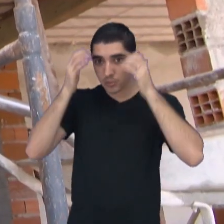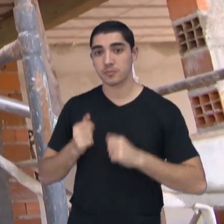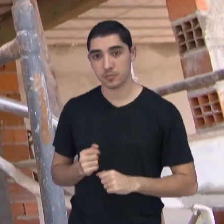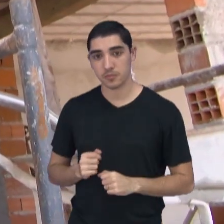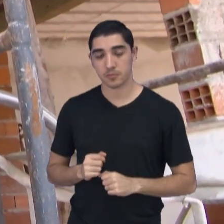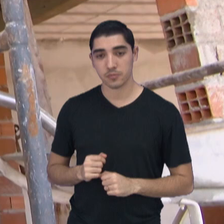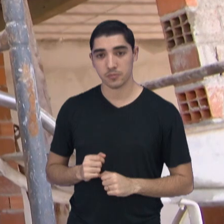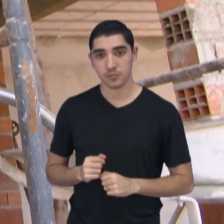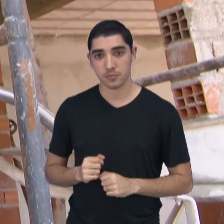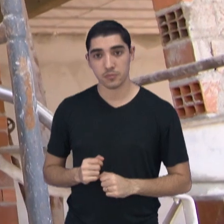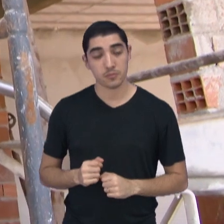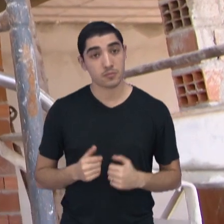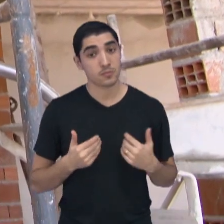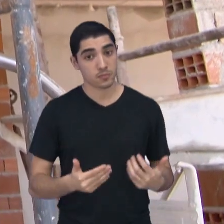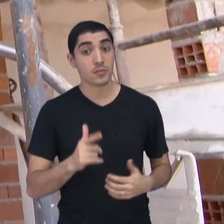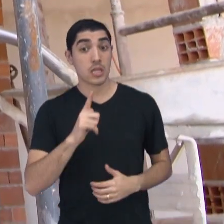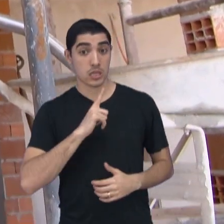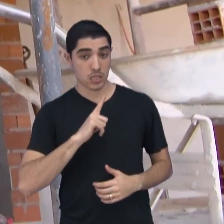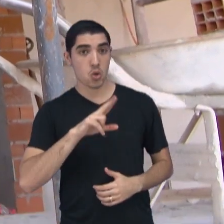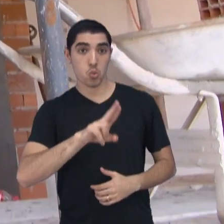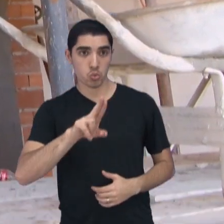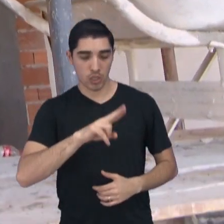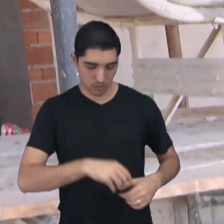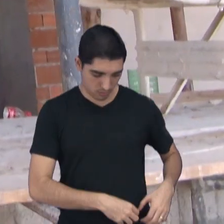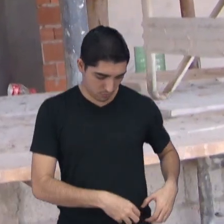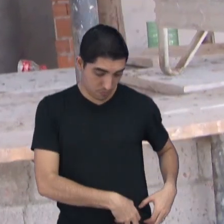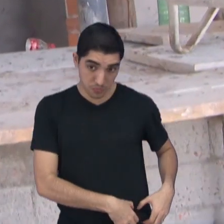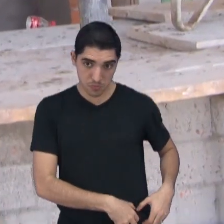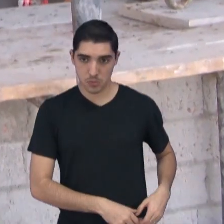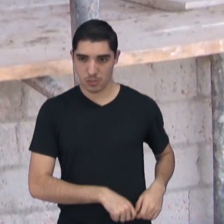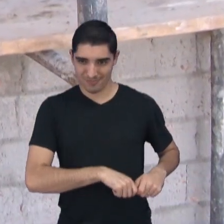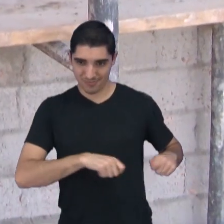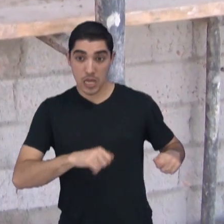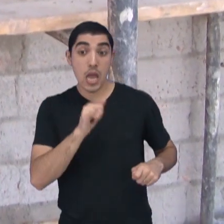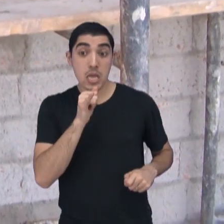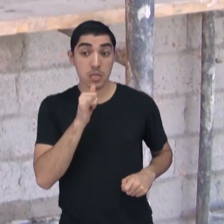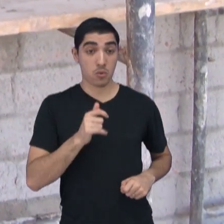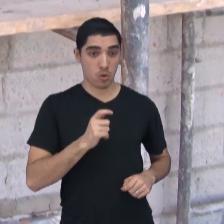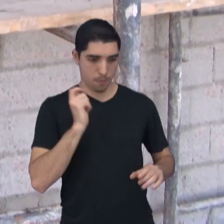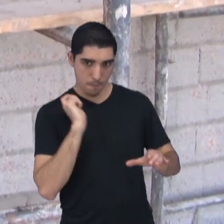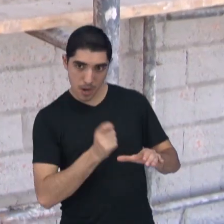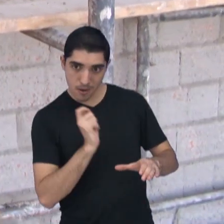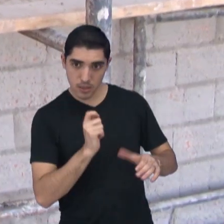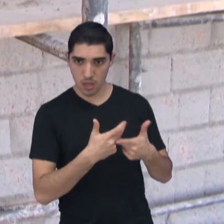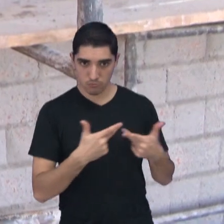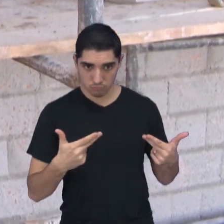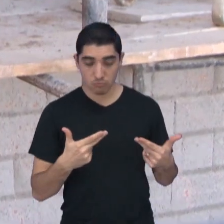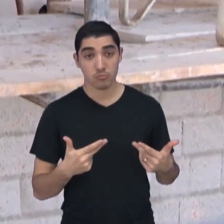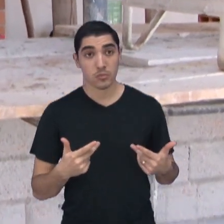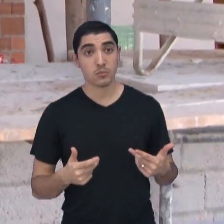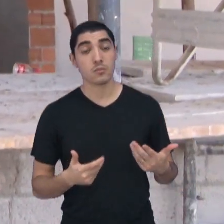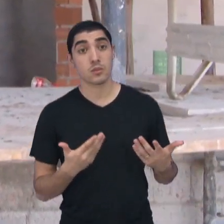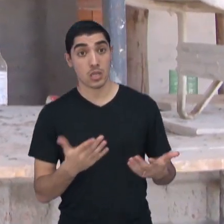Sim. Tem as trenas dele, tá presa. Uhum. Então, se ele tivesse um martelo, é que ele baixou aqui. Mas se ele